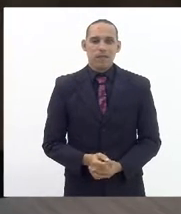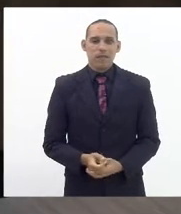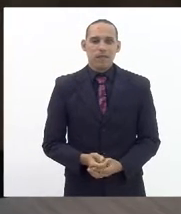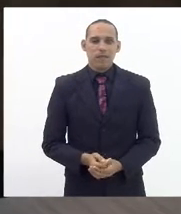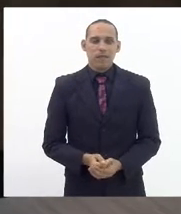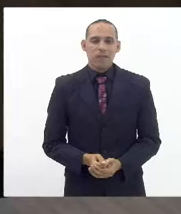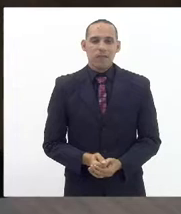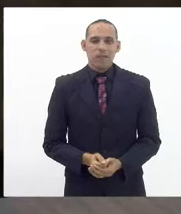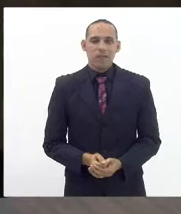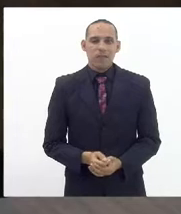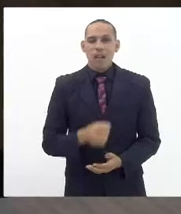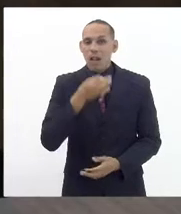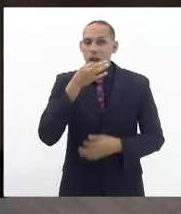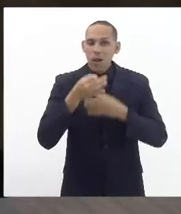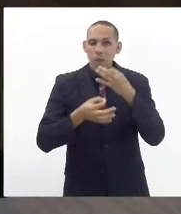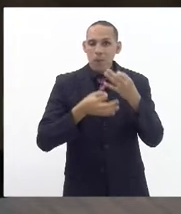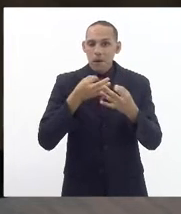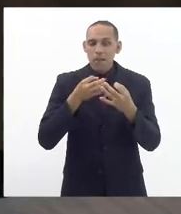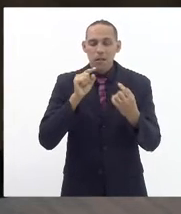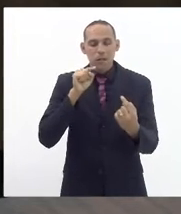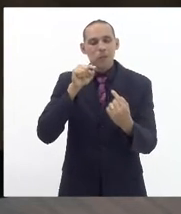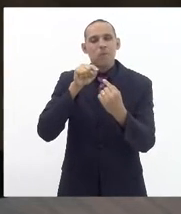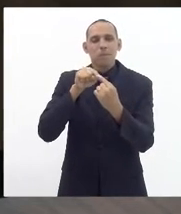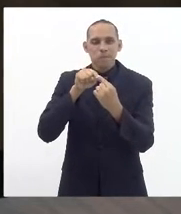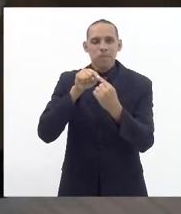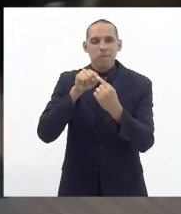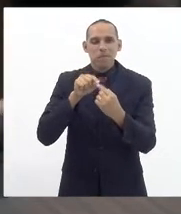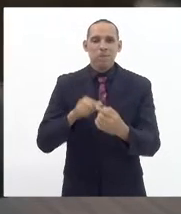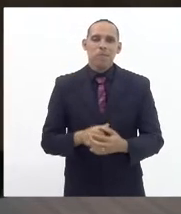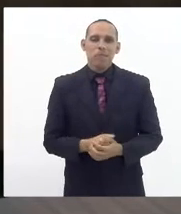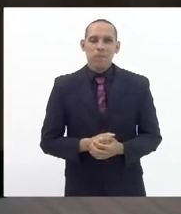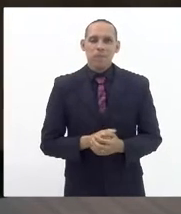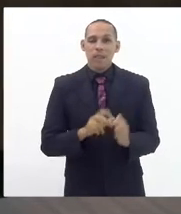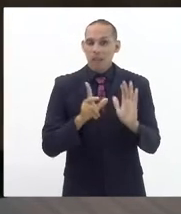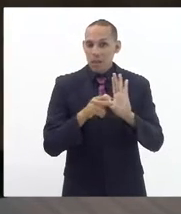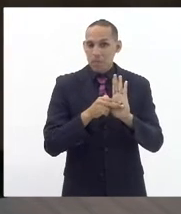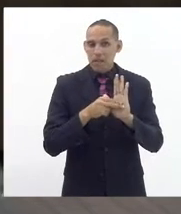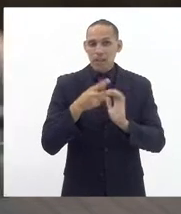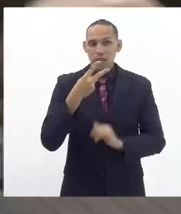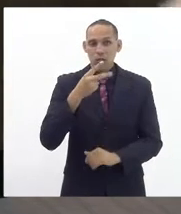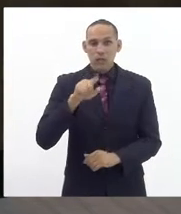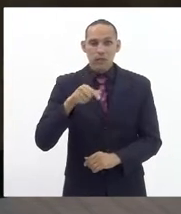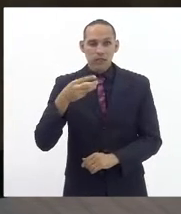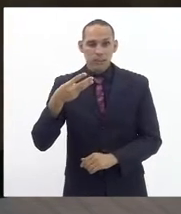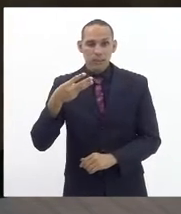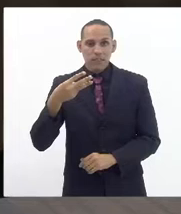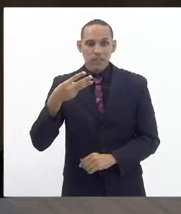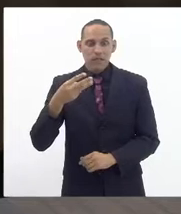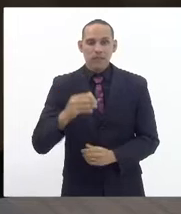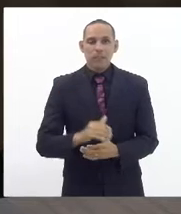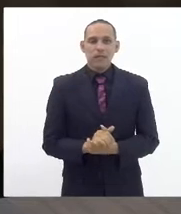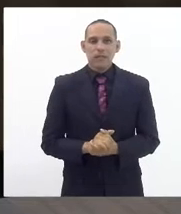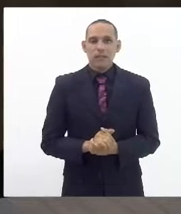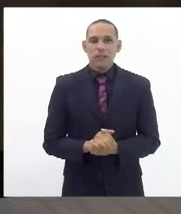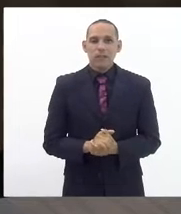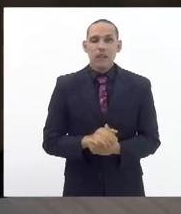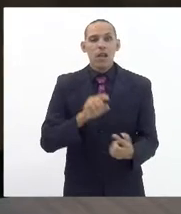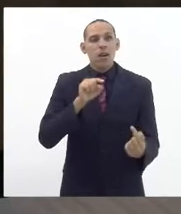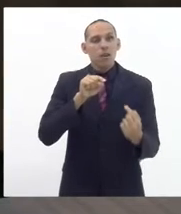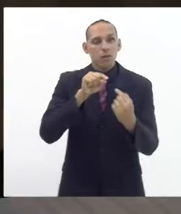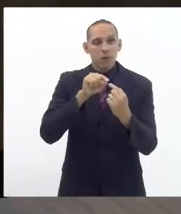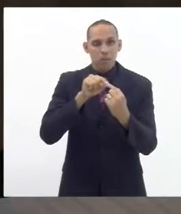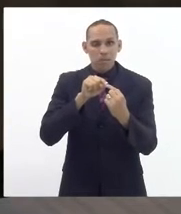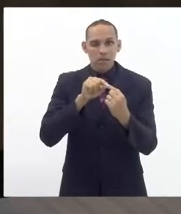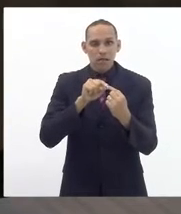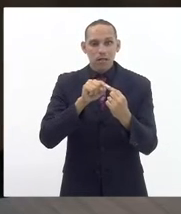O parecer é favorável às emendas 2 e 3. Favorável